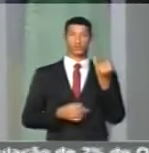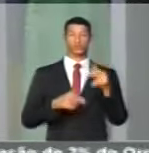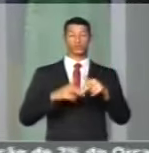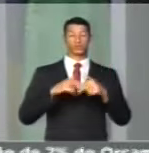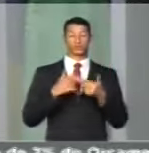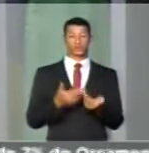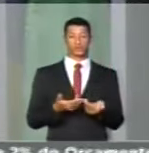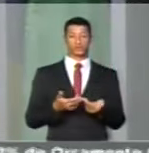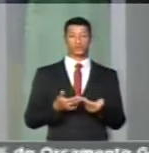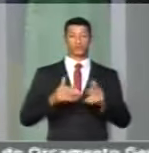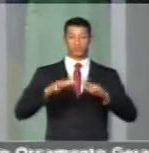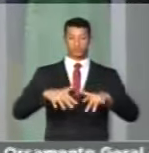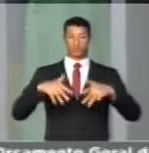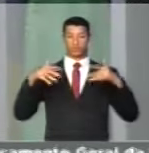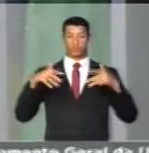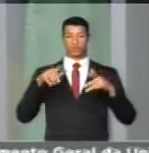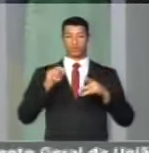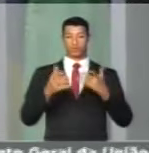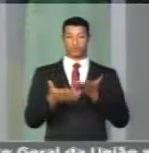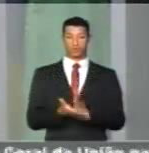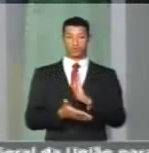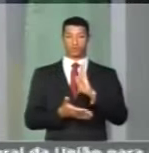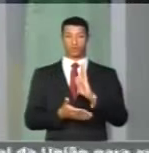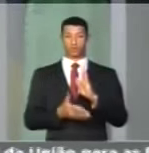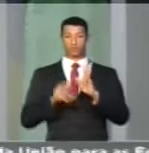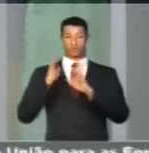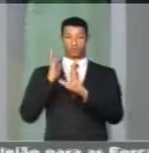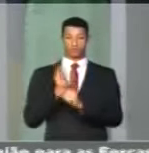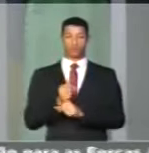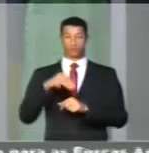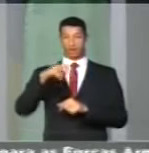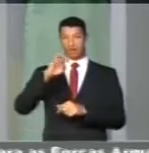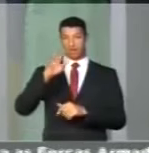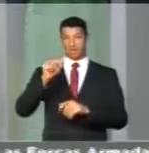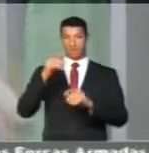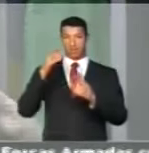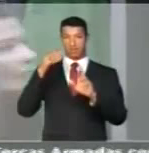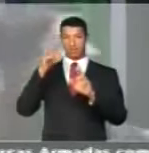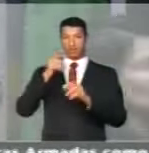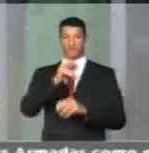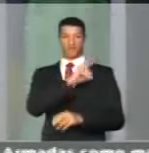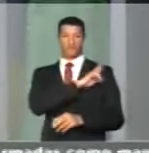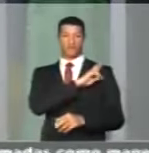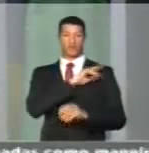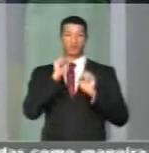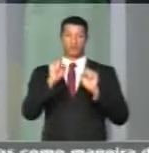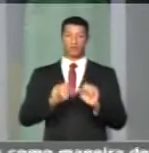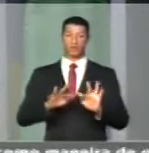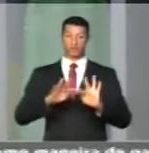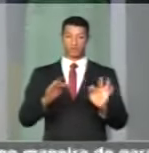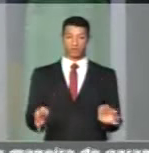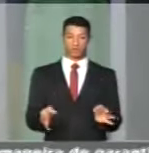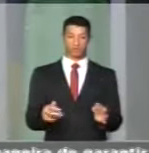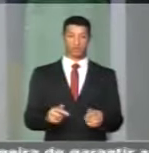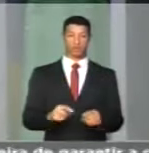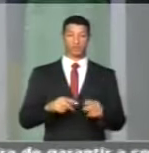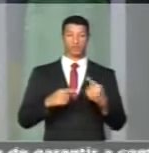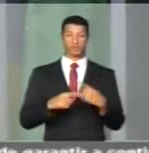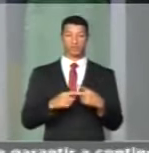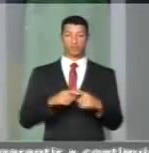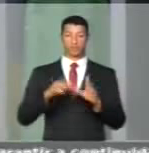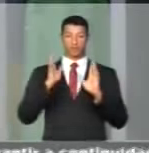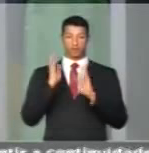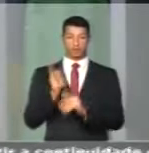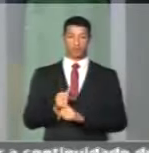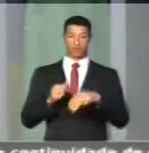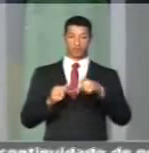lado, um plenário que aprova uma revisão de meta fiscal, que poderia ser muito simples, porque revisão de